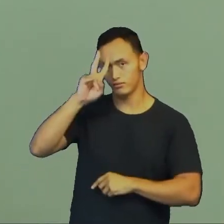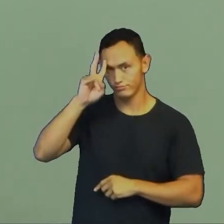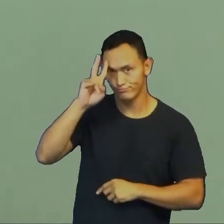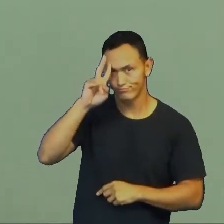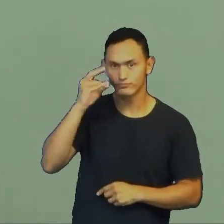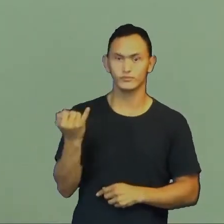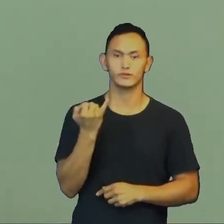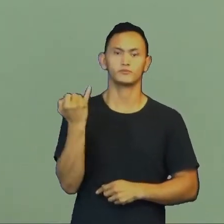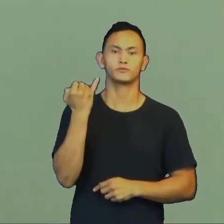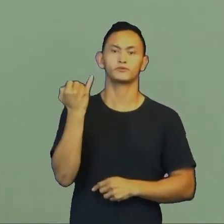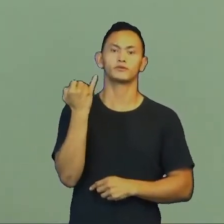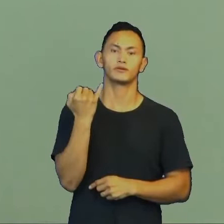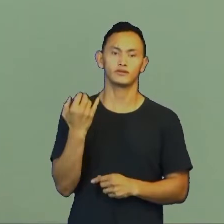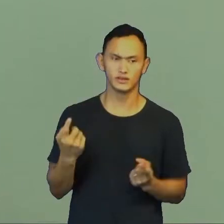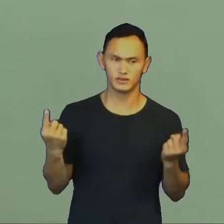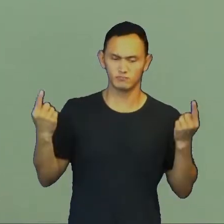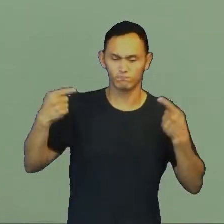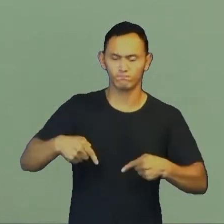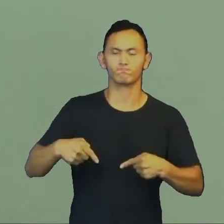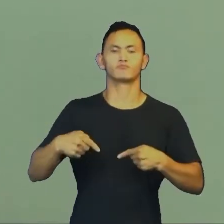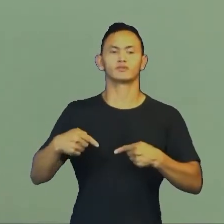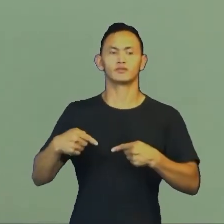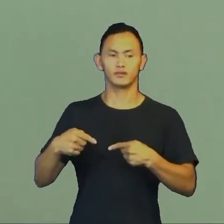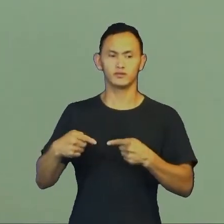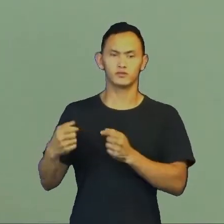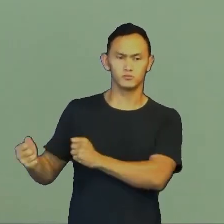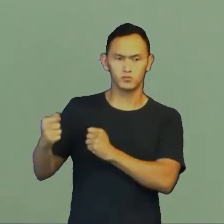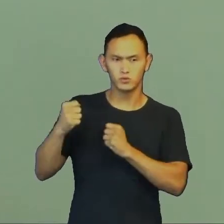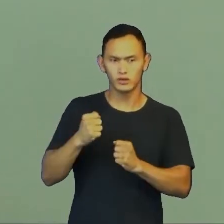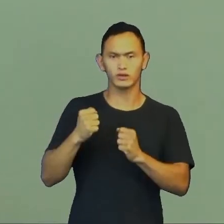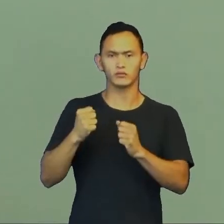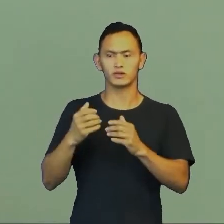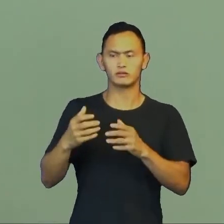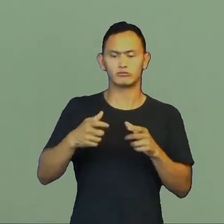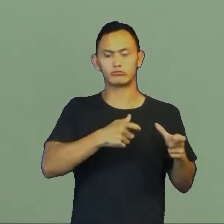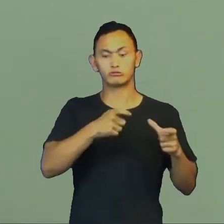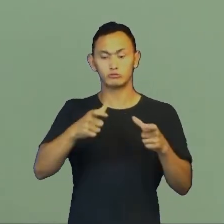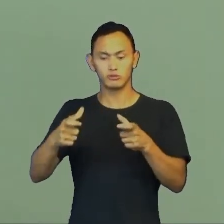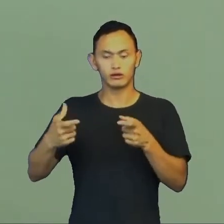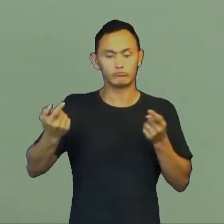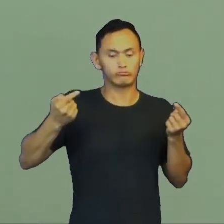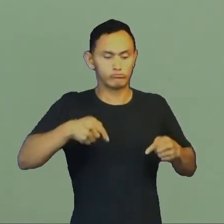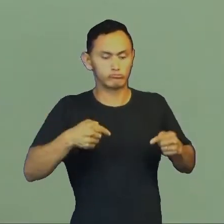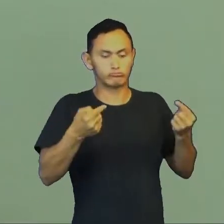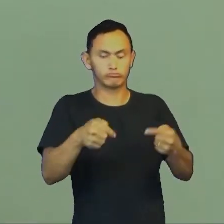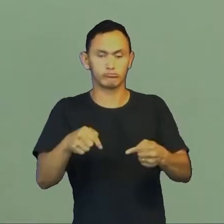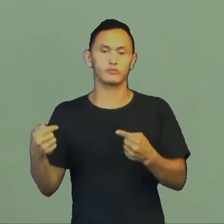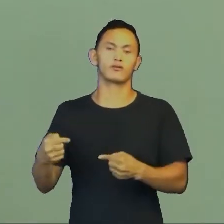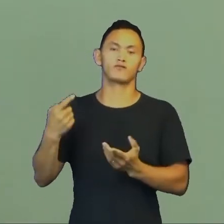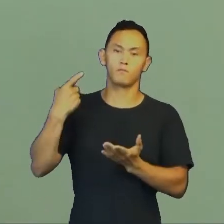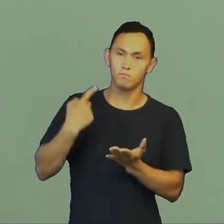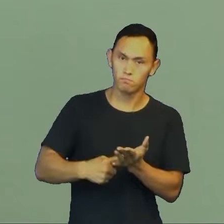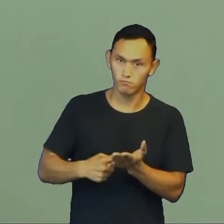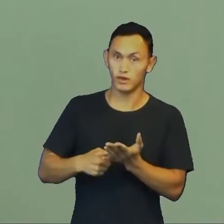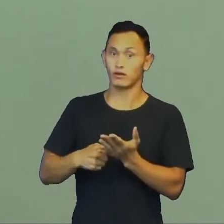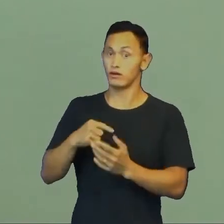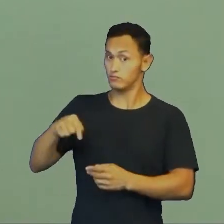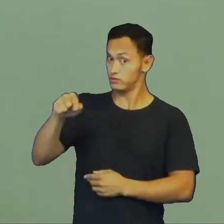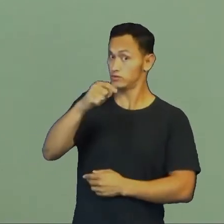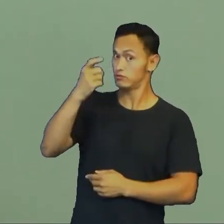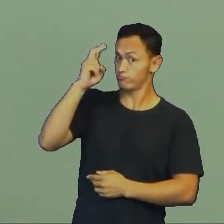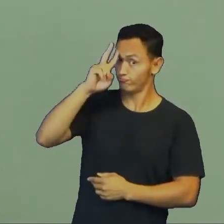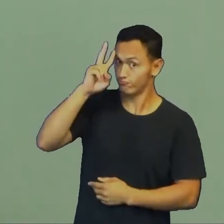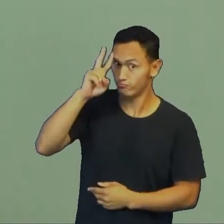essas rivalidades entre as potências pela disputa desses territórios precisa ficar marcado na cabeça de vocês